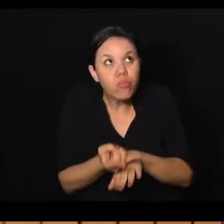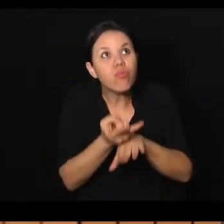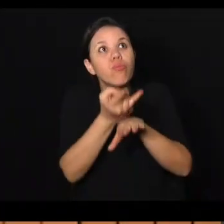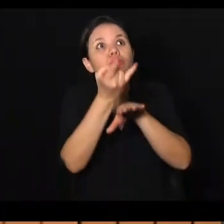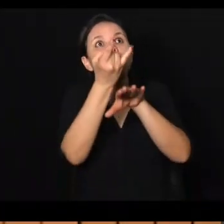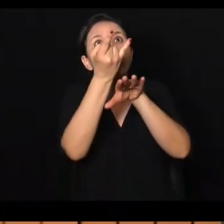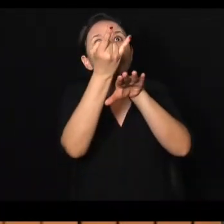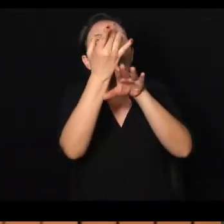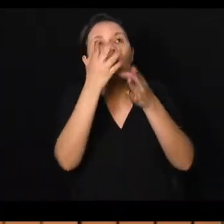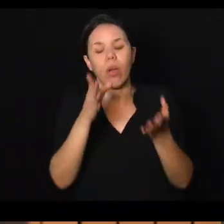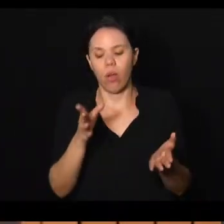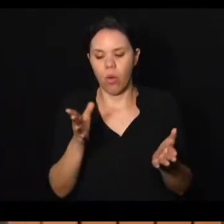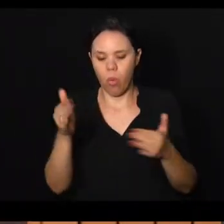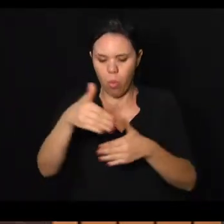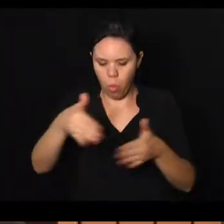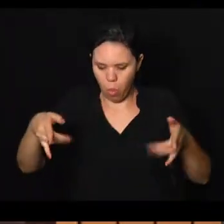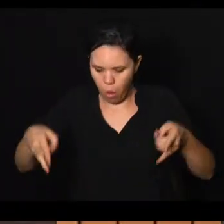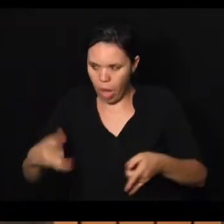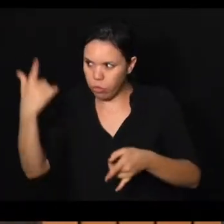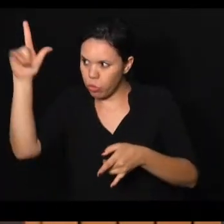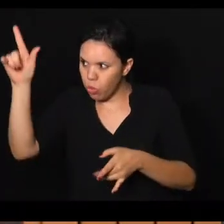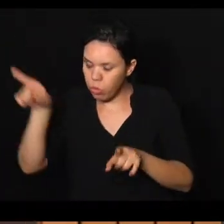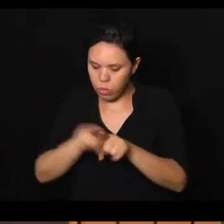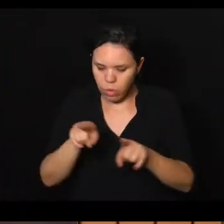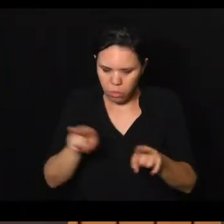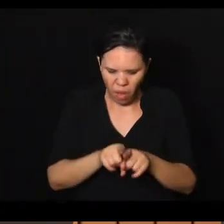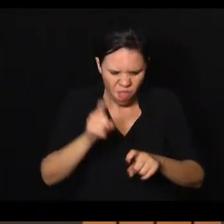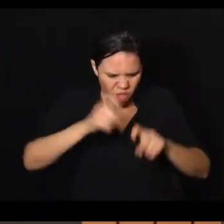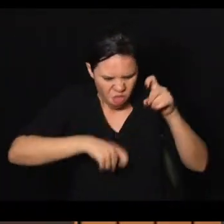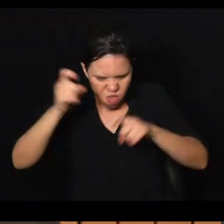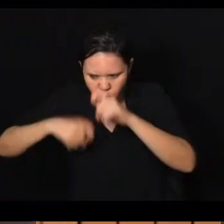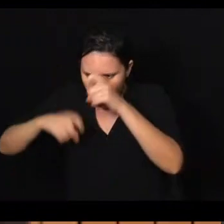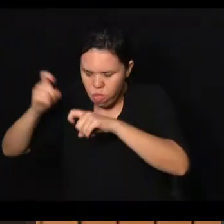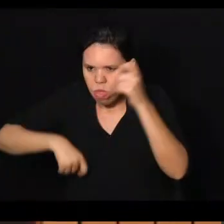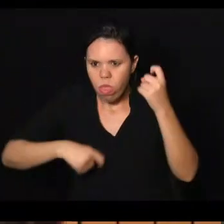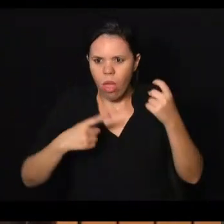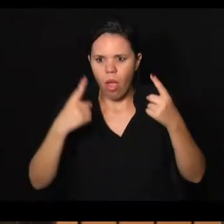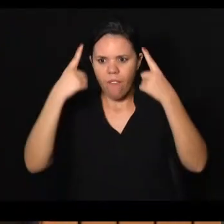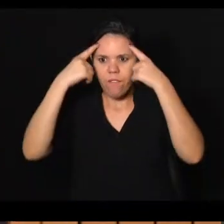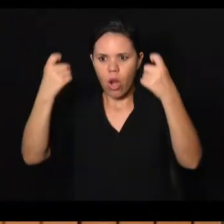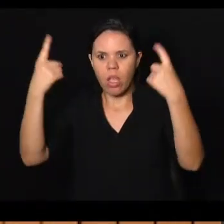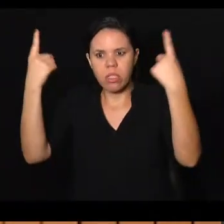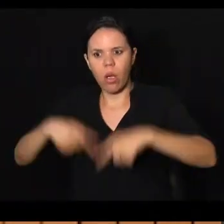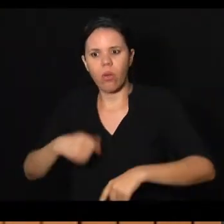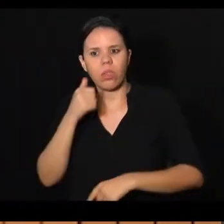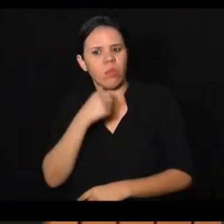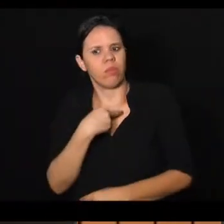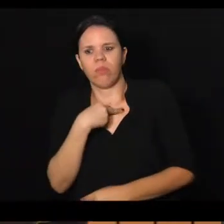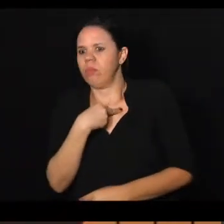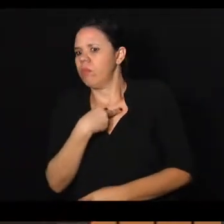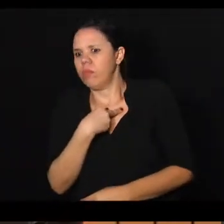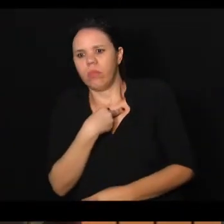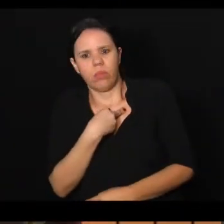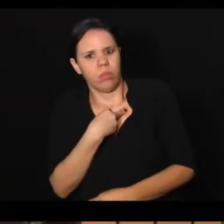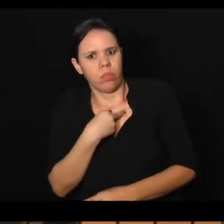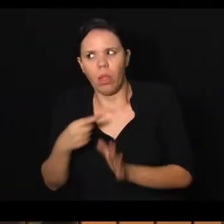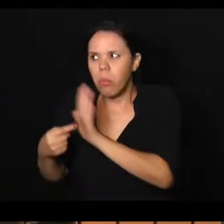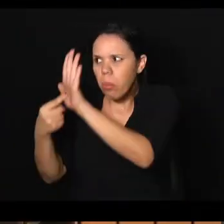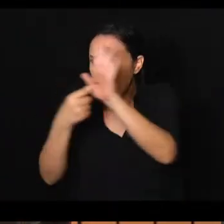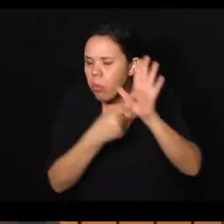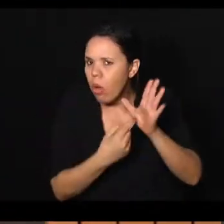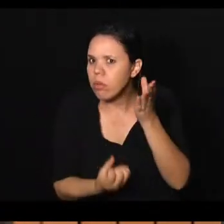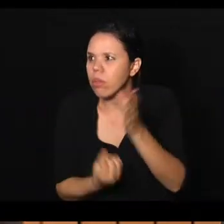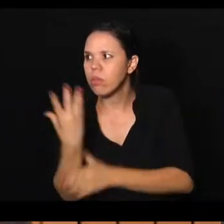ser abusada. A violência sexual contra a mulher se manifesta de todas as formas no